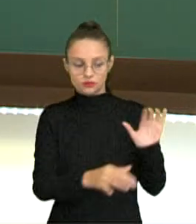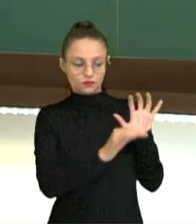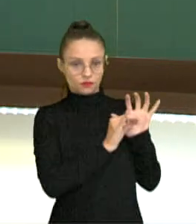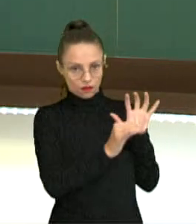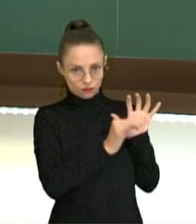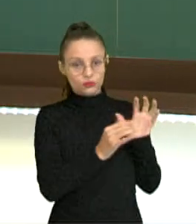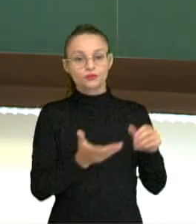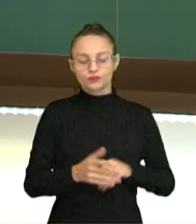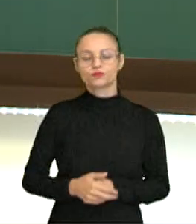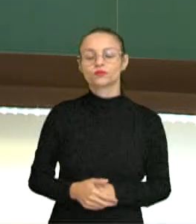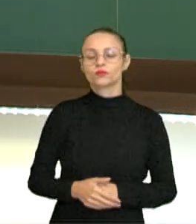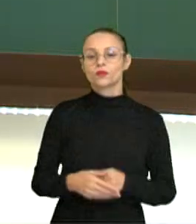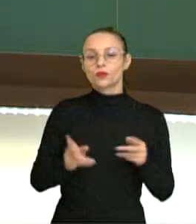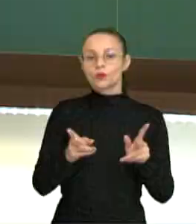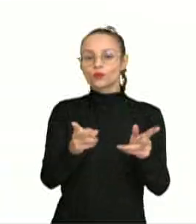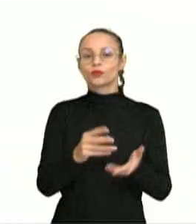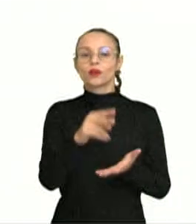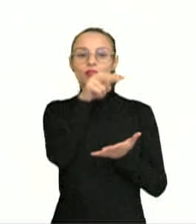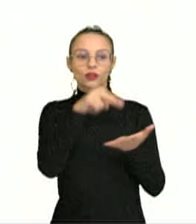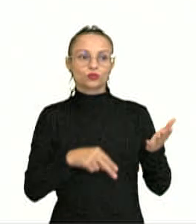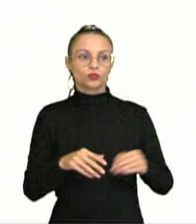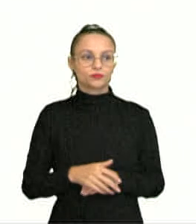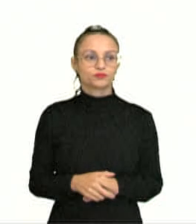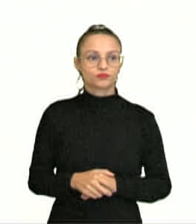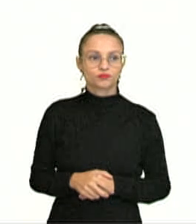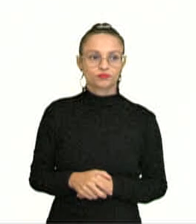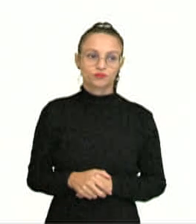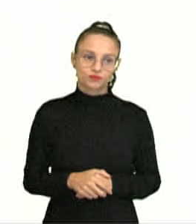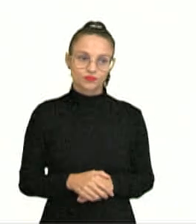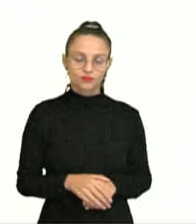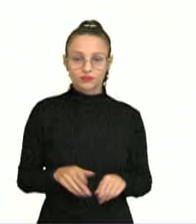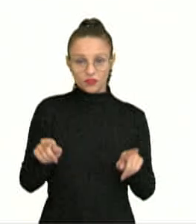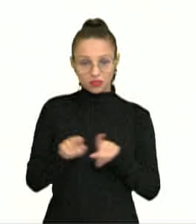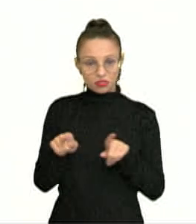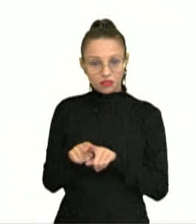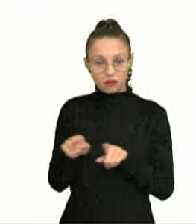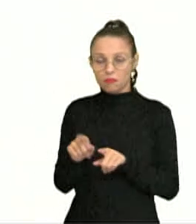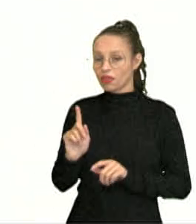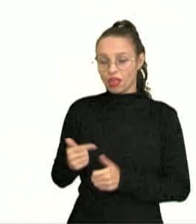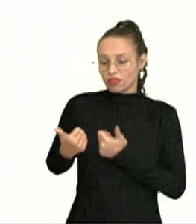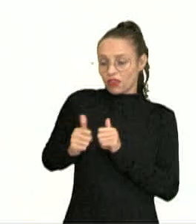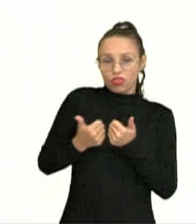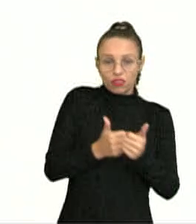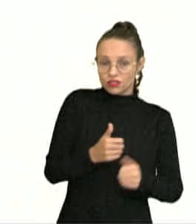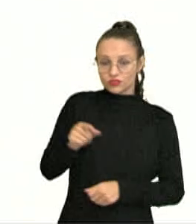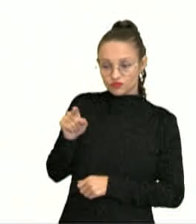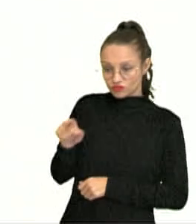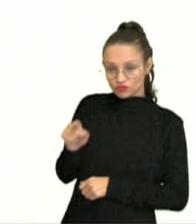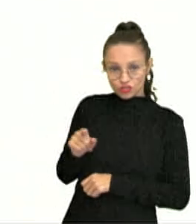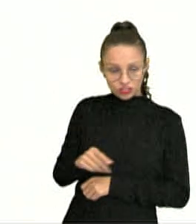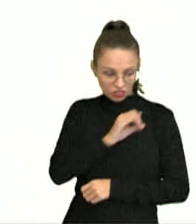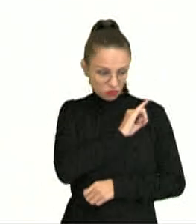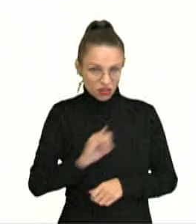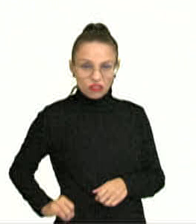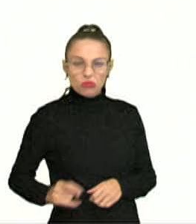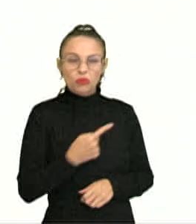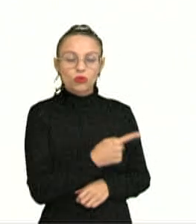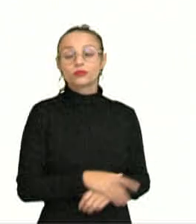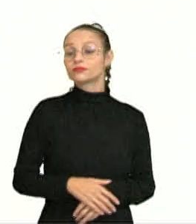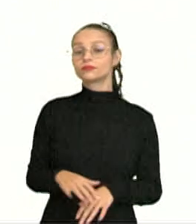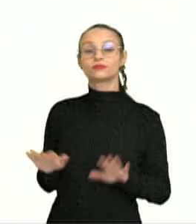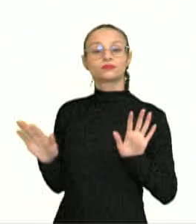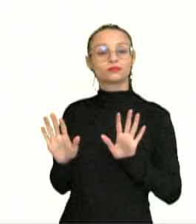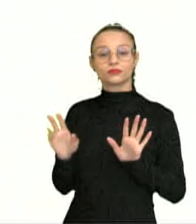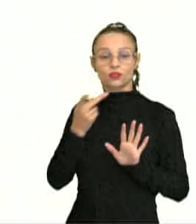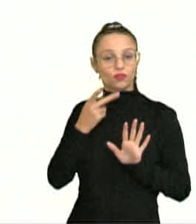Vamos continuar a leitura? Também os batedores vão adiante do imperador. Você é imperador? Não